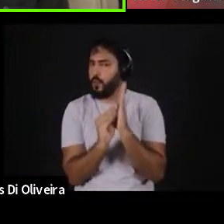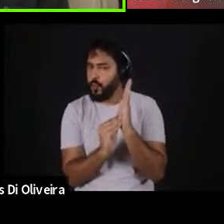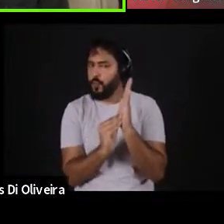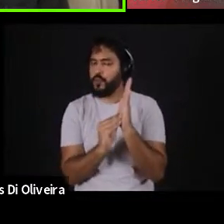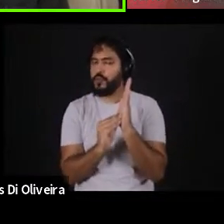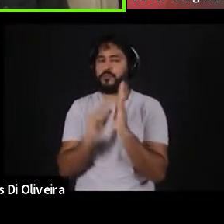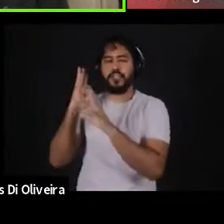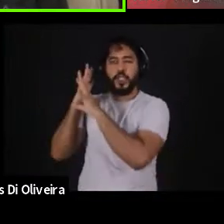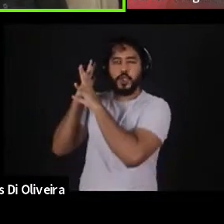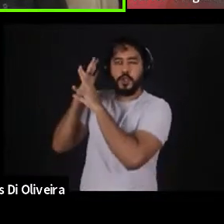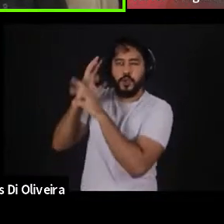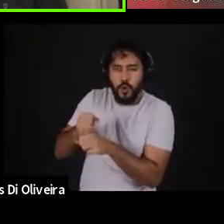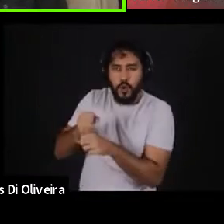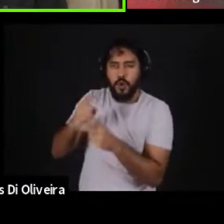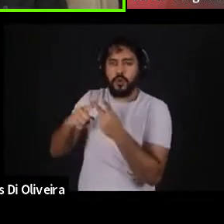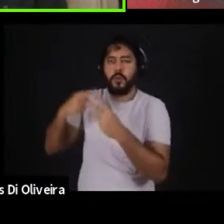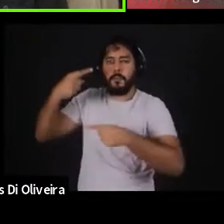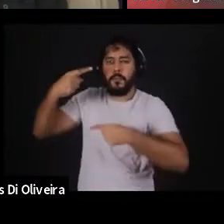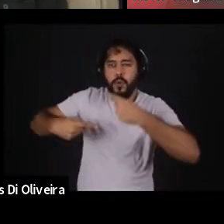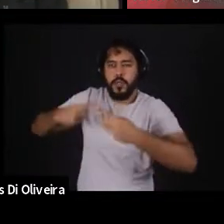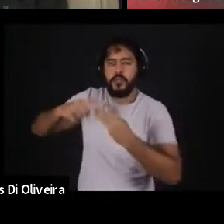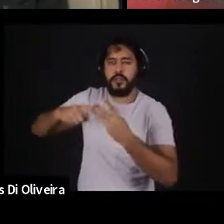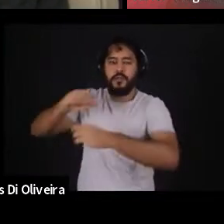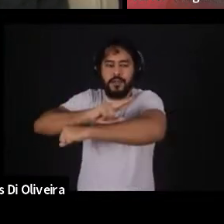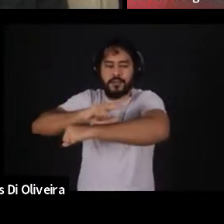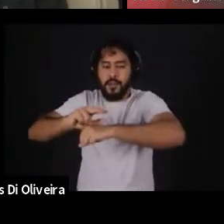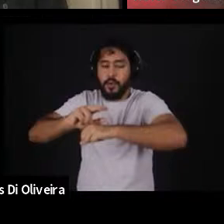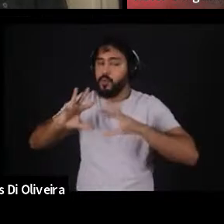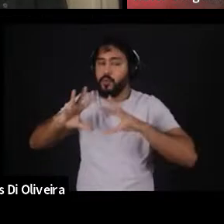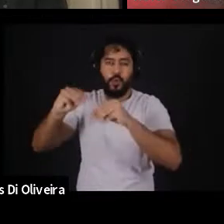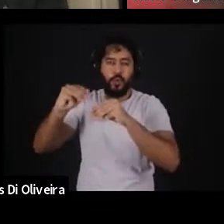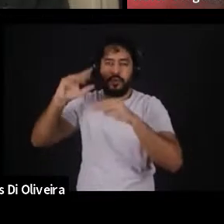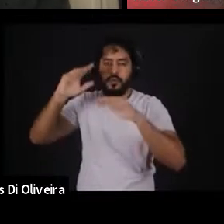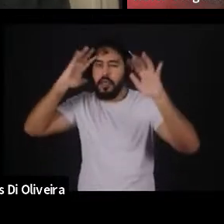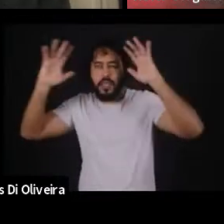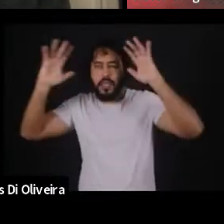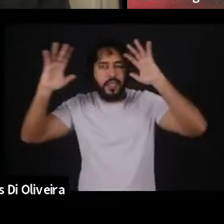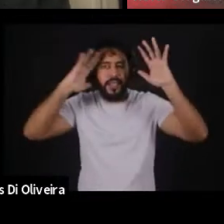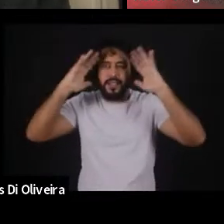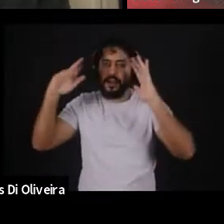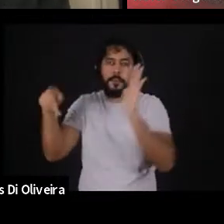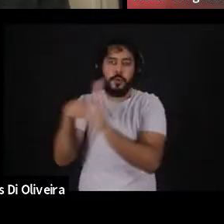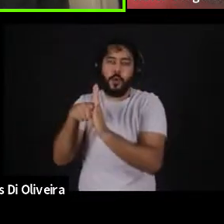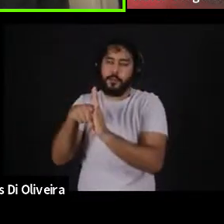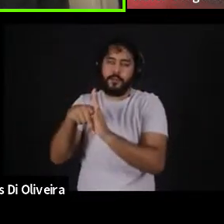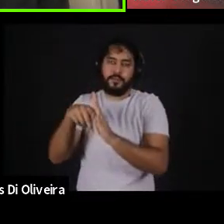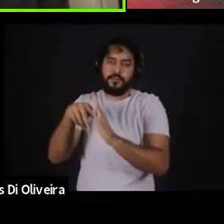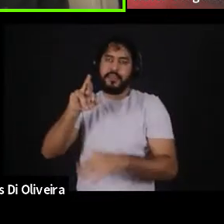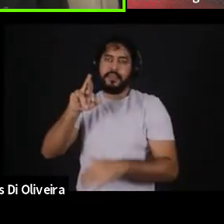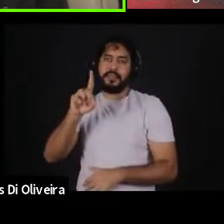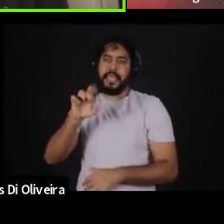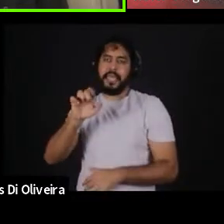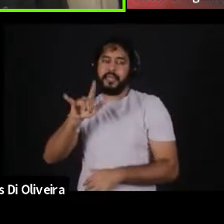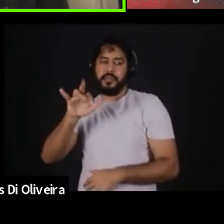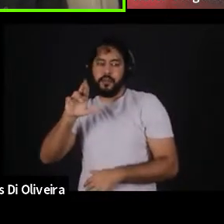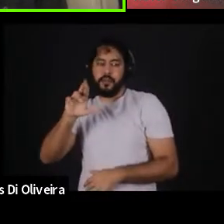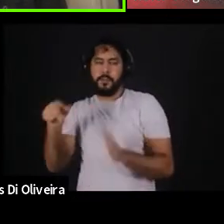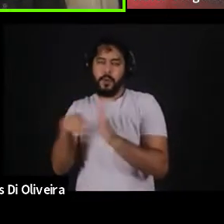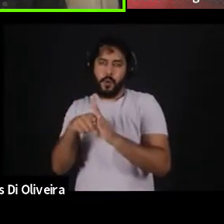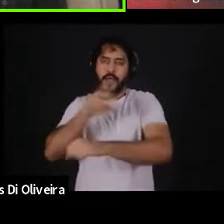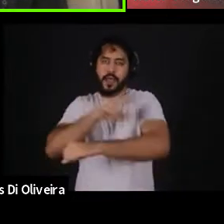histórico, político e racial. Todo delírio. E eles dizem: todo delírio é racial. E por isso mesmo não é